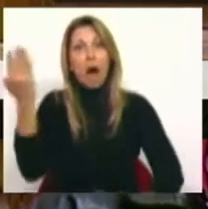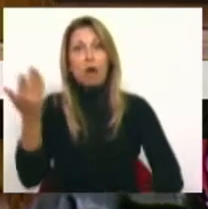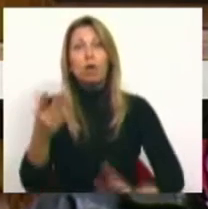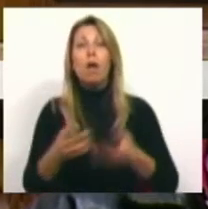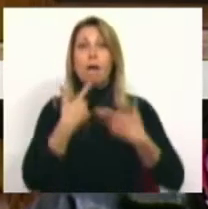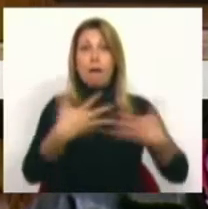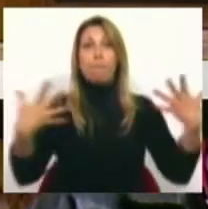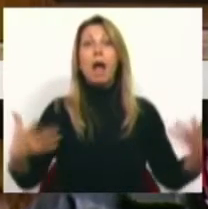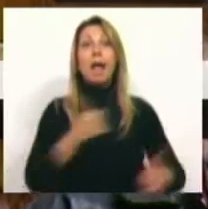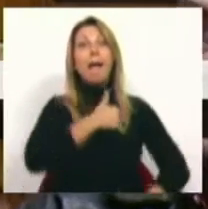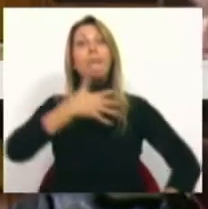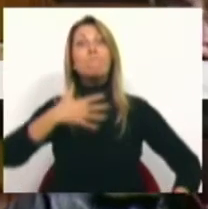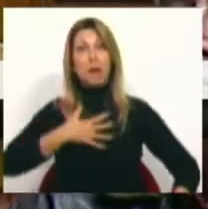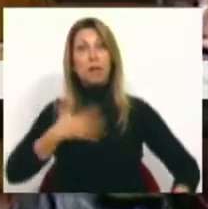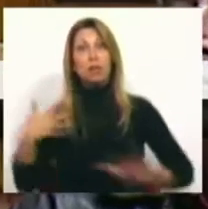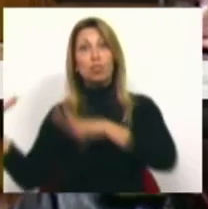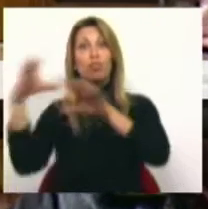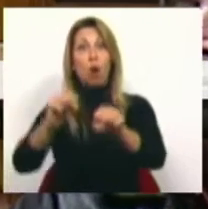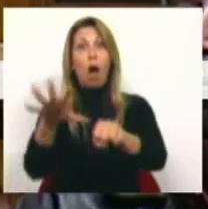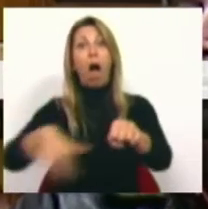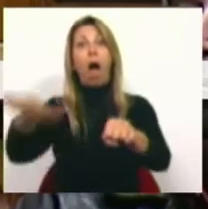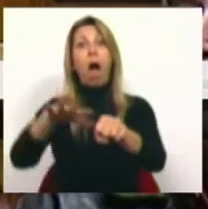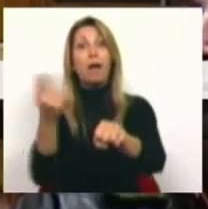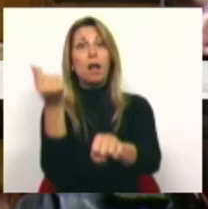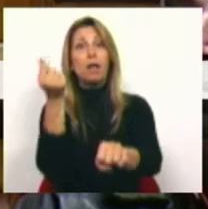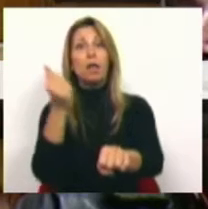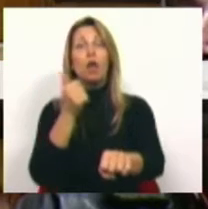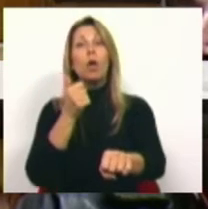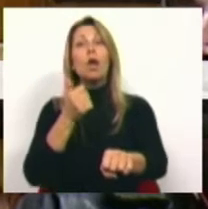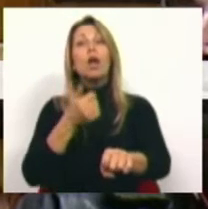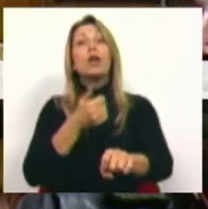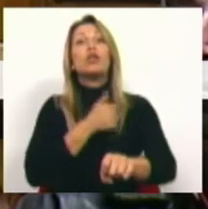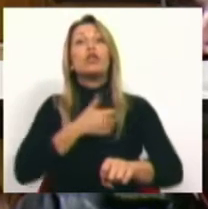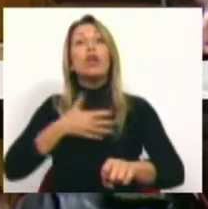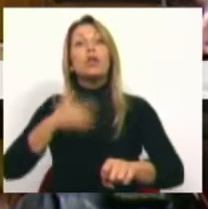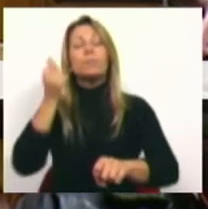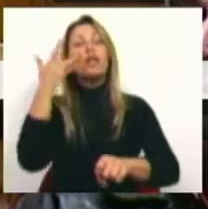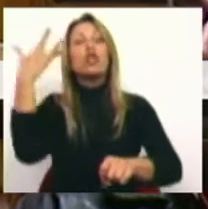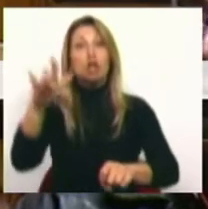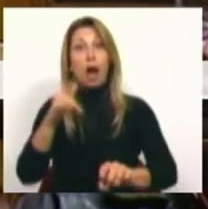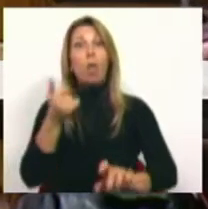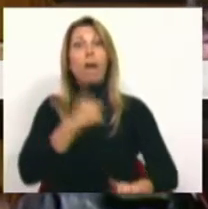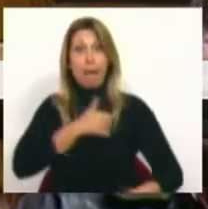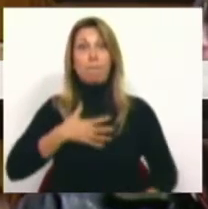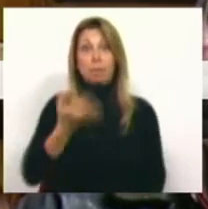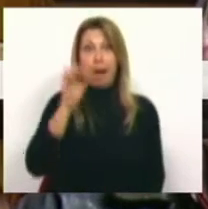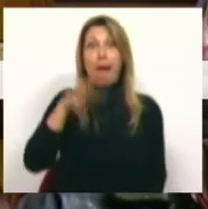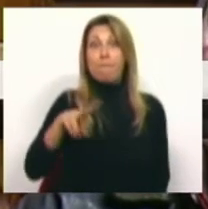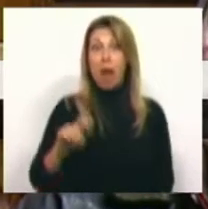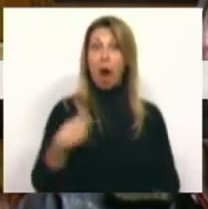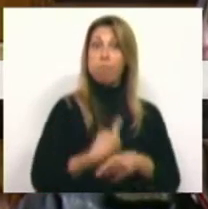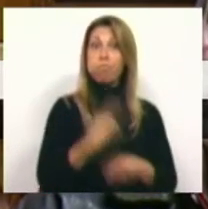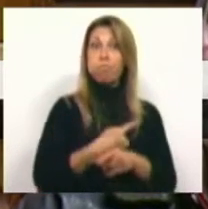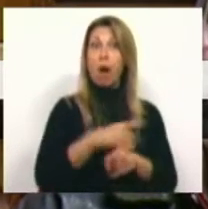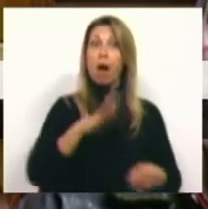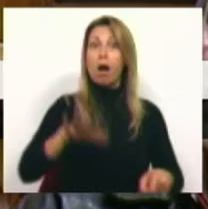sob domínio do capital estrangeiro e são as PMEs que se mantêm em mãos portuguesas. São também as PMEs que